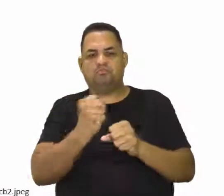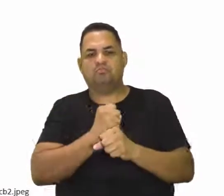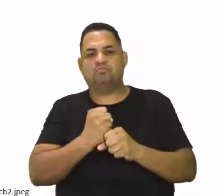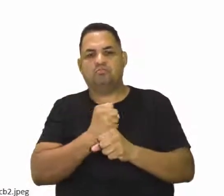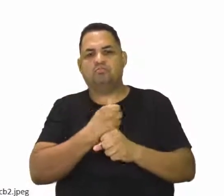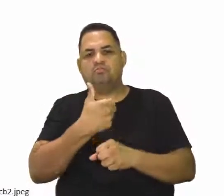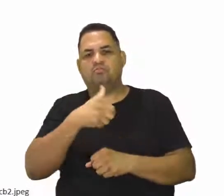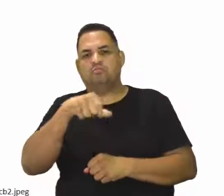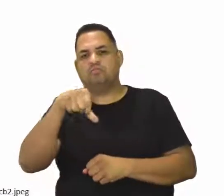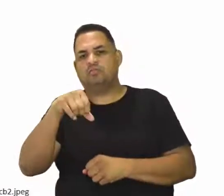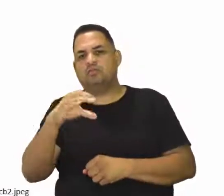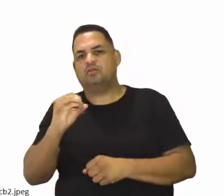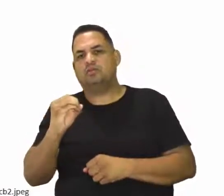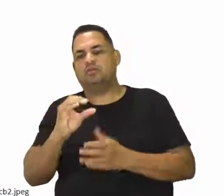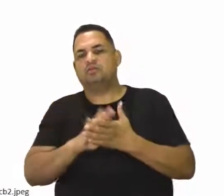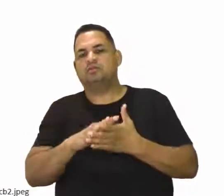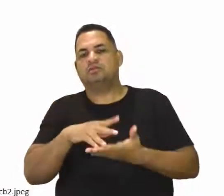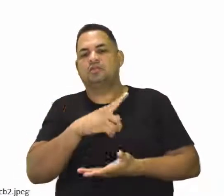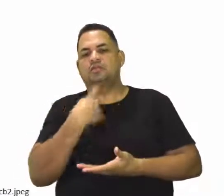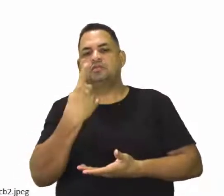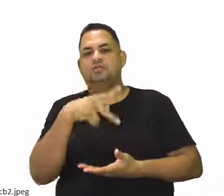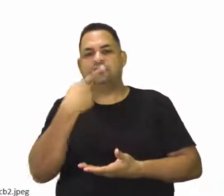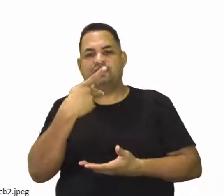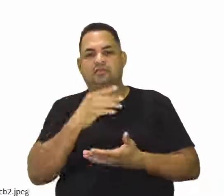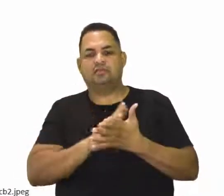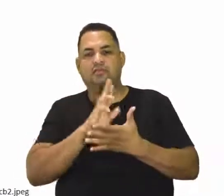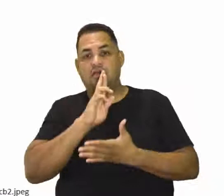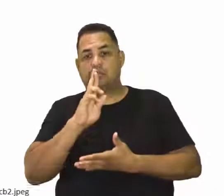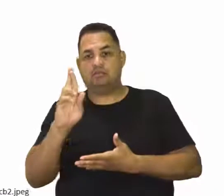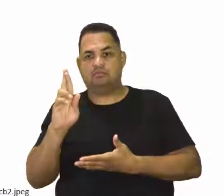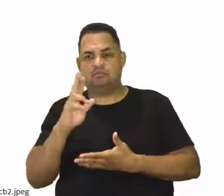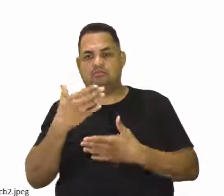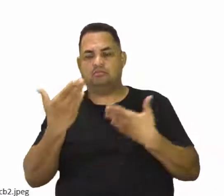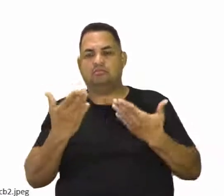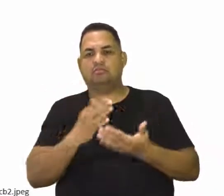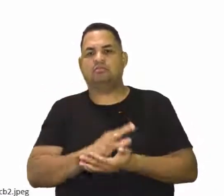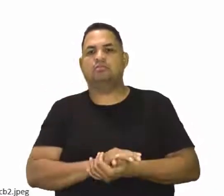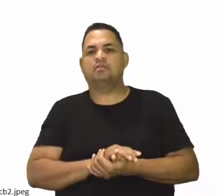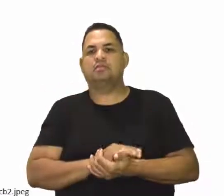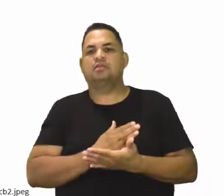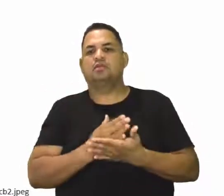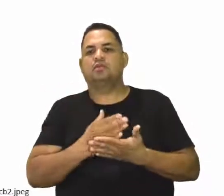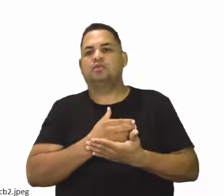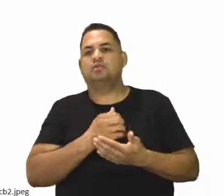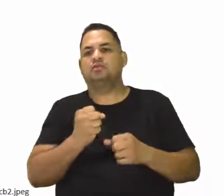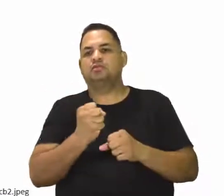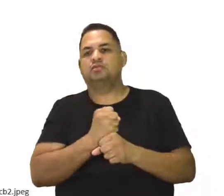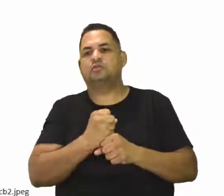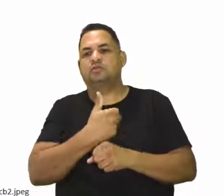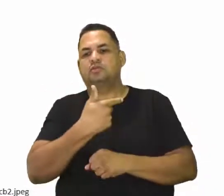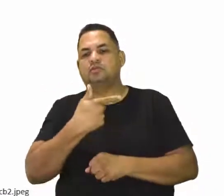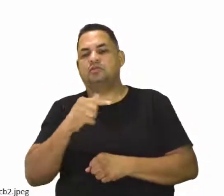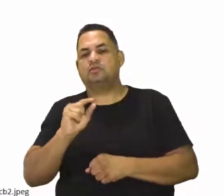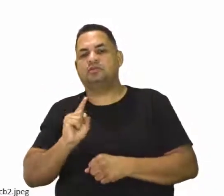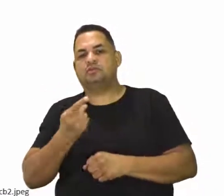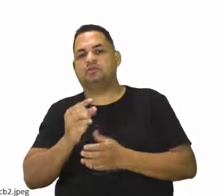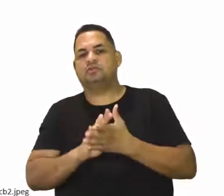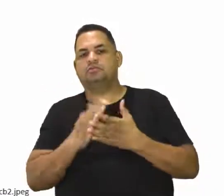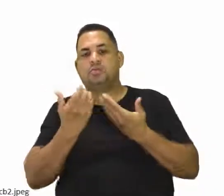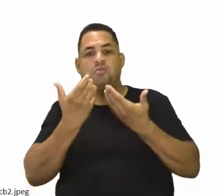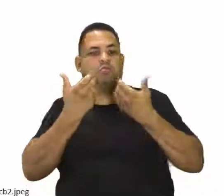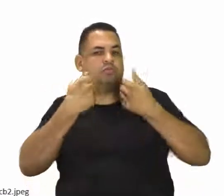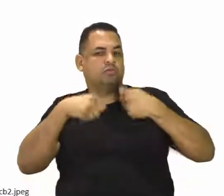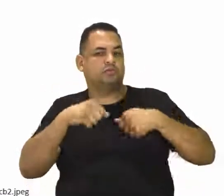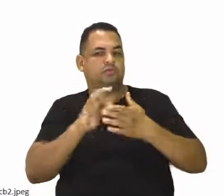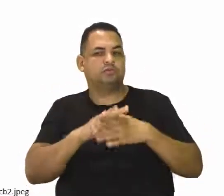90 estamos falando da União Soviética é isso ó início de 2.000 que não